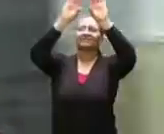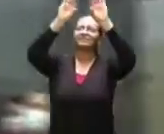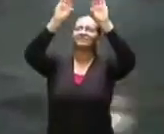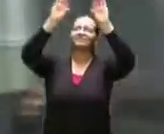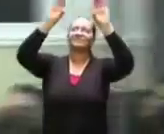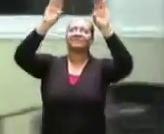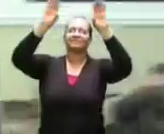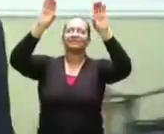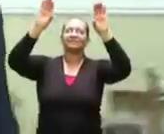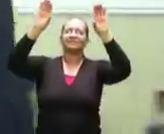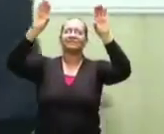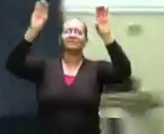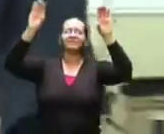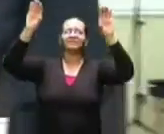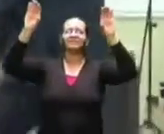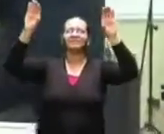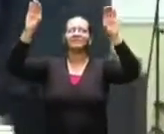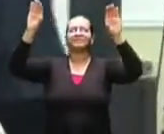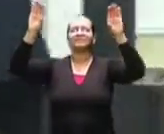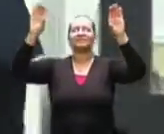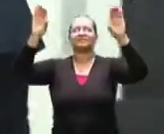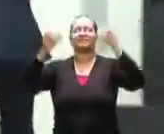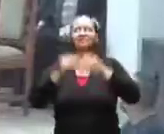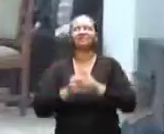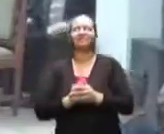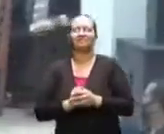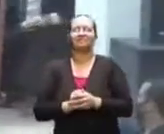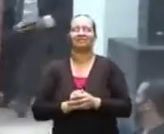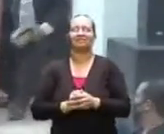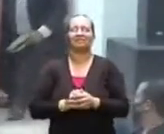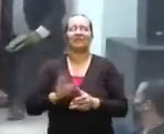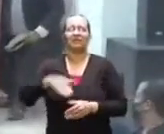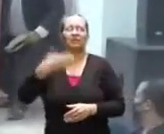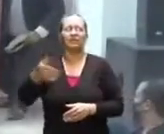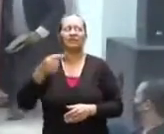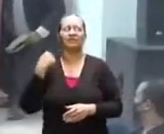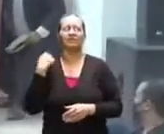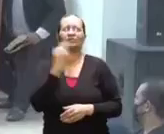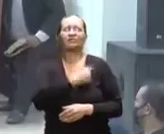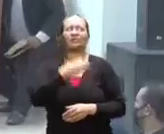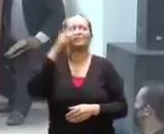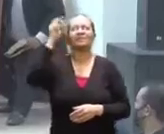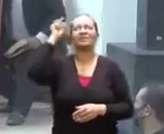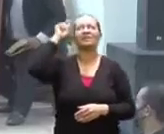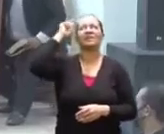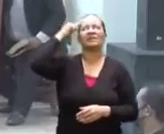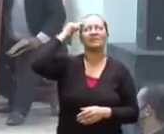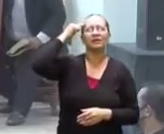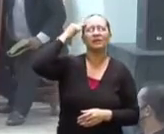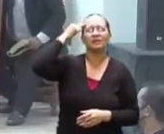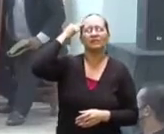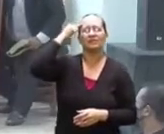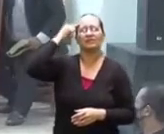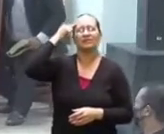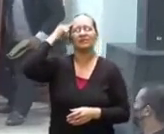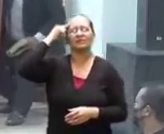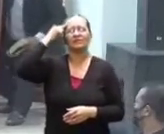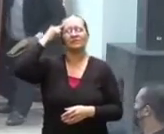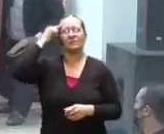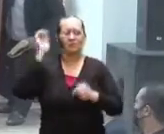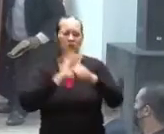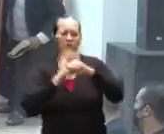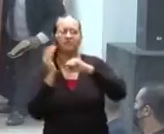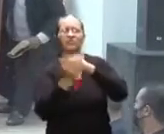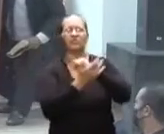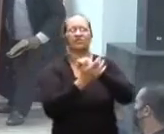de Sião. Quando nós lembramos isso, Covid não pode me parar. A praga não pode